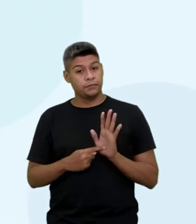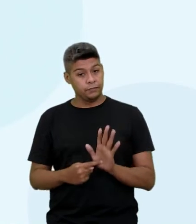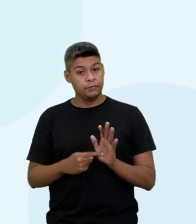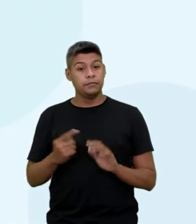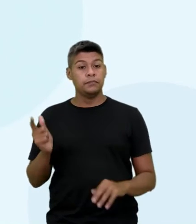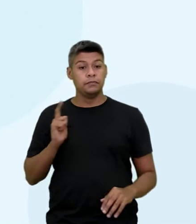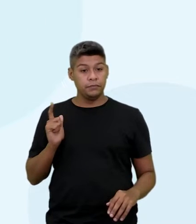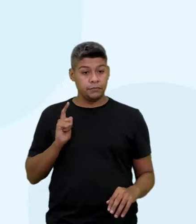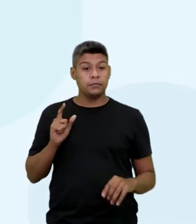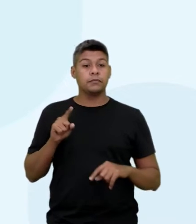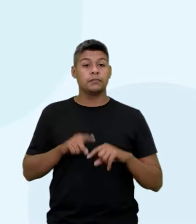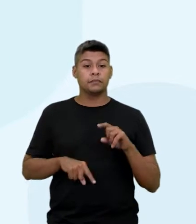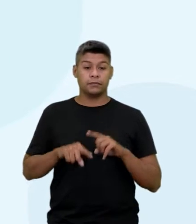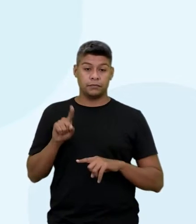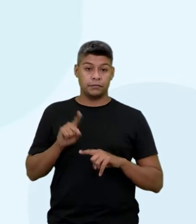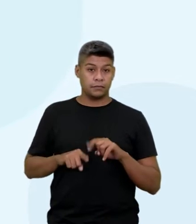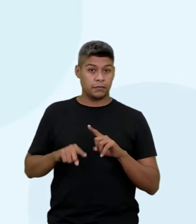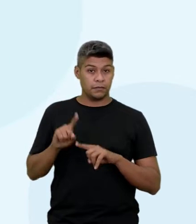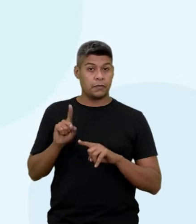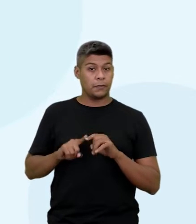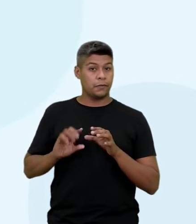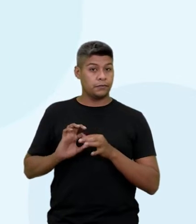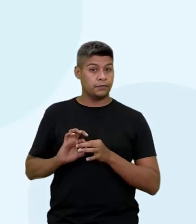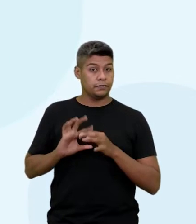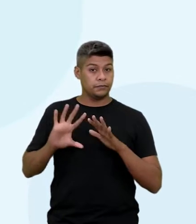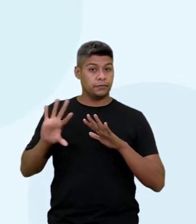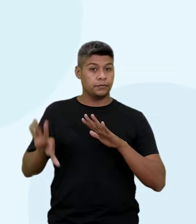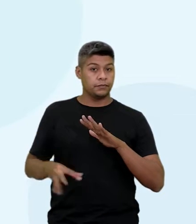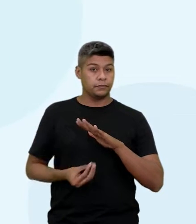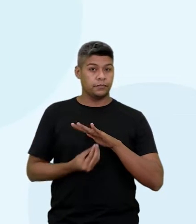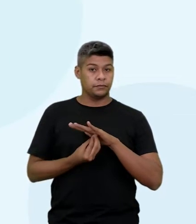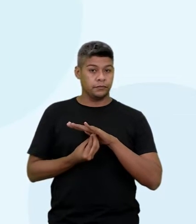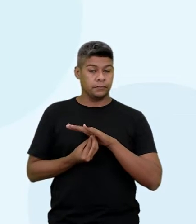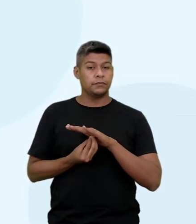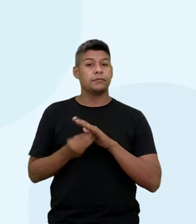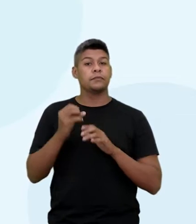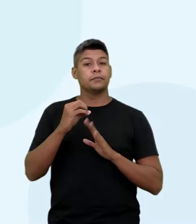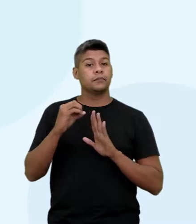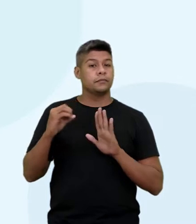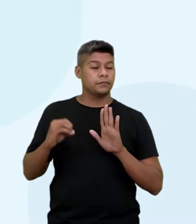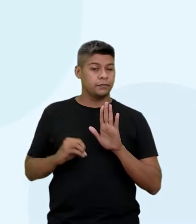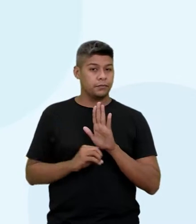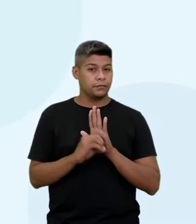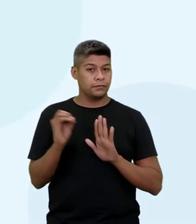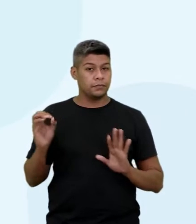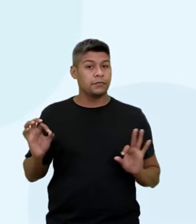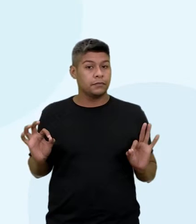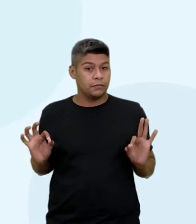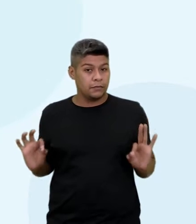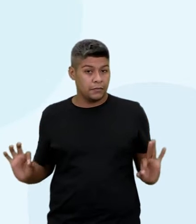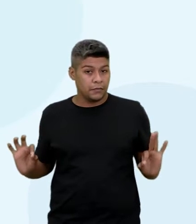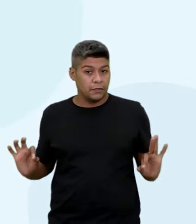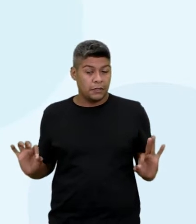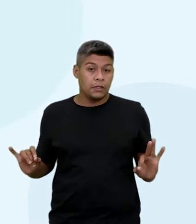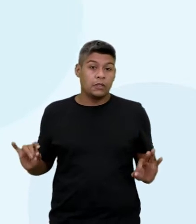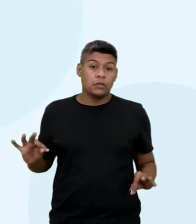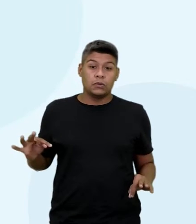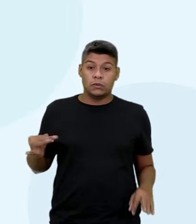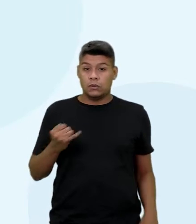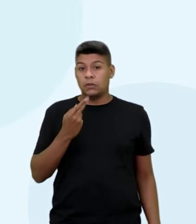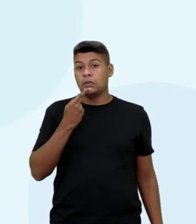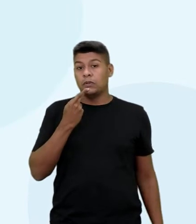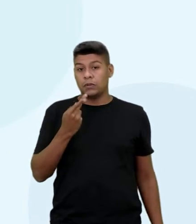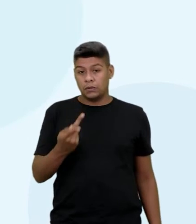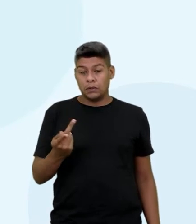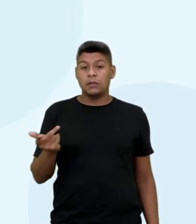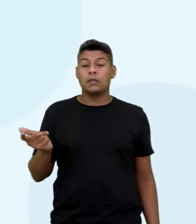consta no nosso material que está disponível no repositório do Centro de Mídias, tá certo? Então, tudo que eu vou falar aqui tem